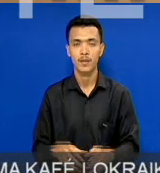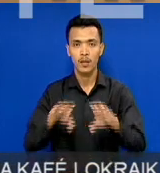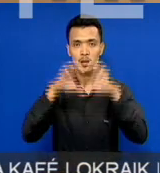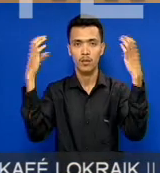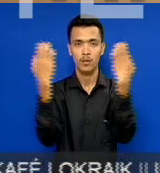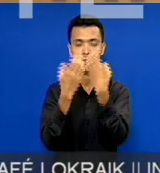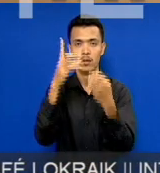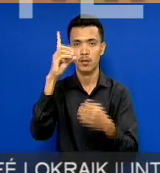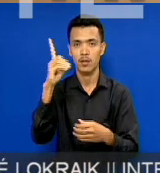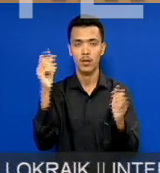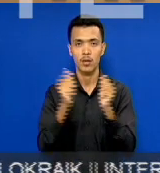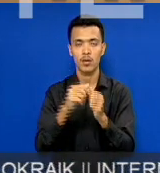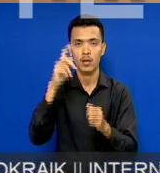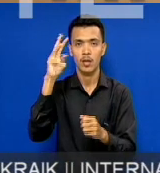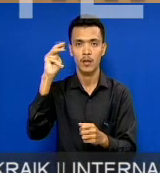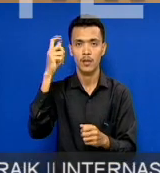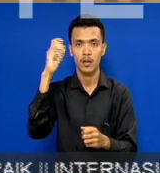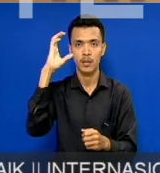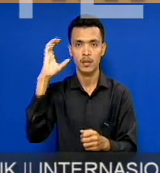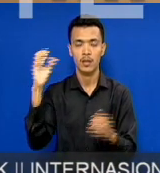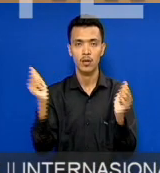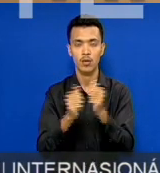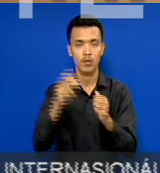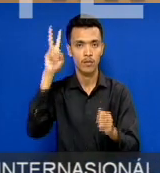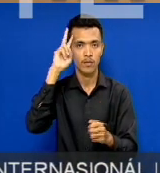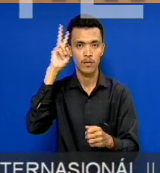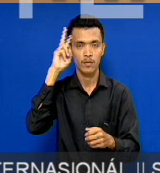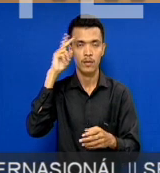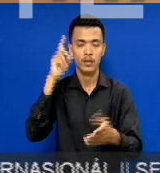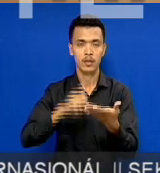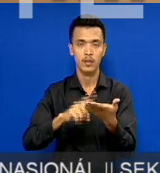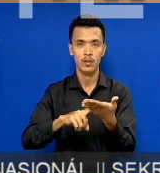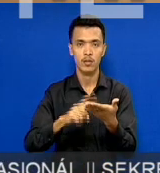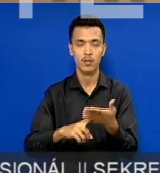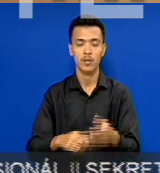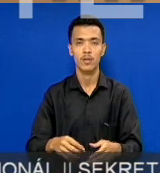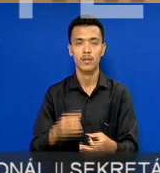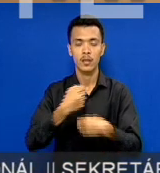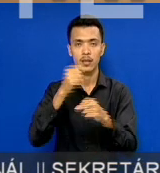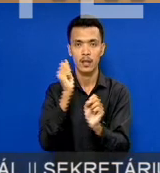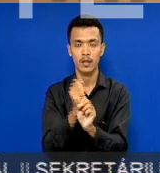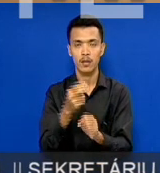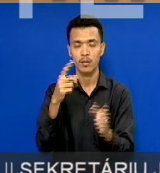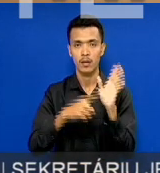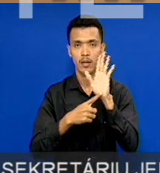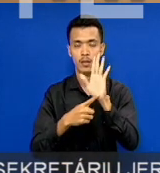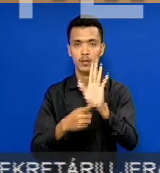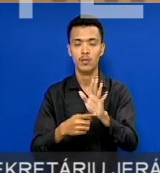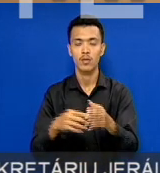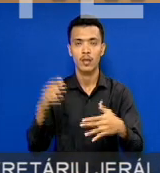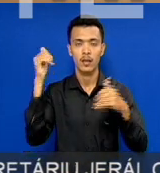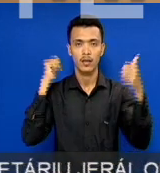Comissão de Erro, Ministro Comércio e Indústria, Nonia Vice, discute legislação de BCI Produz, onde define atividade de